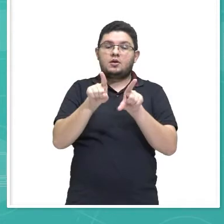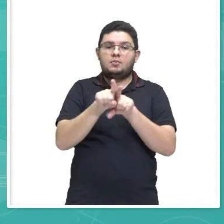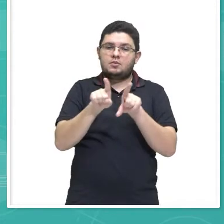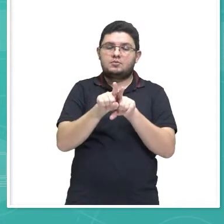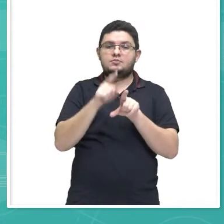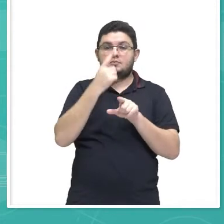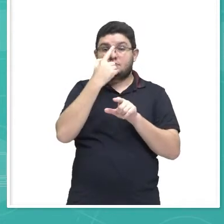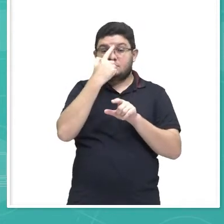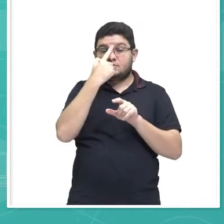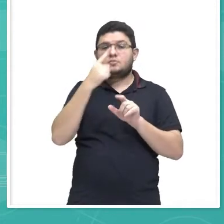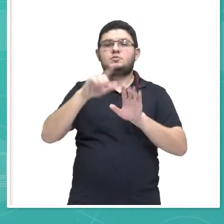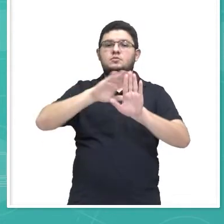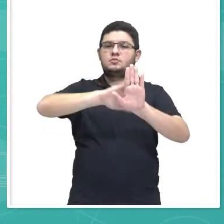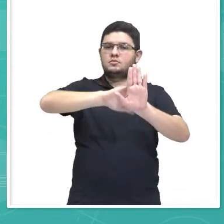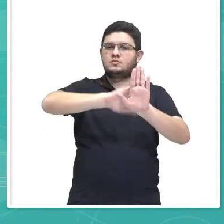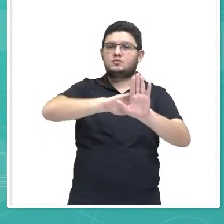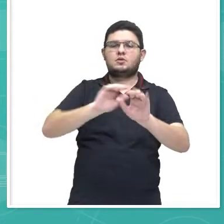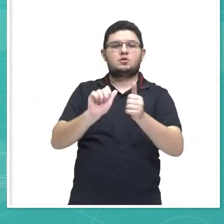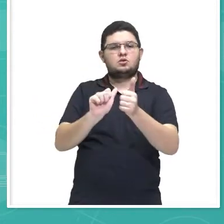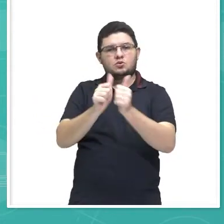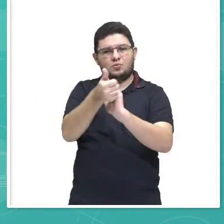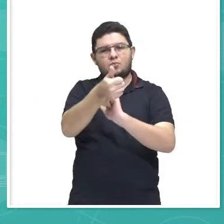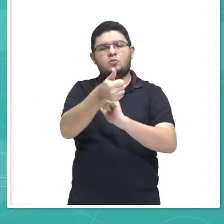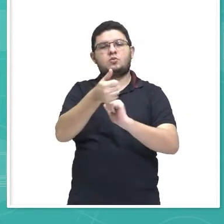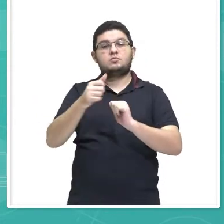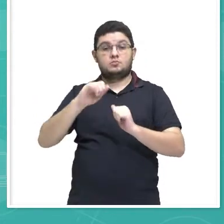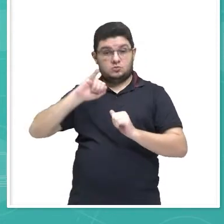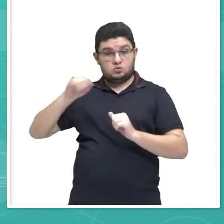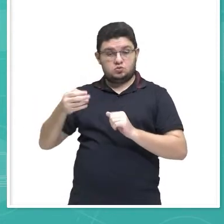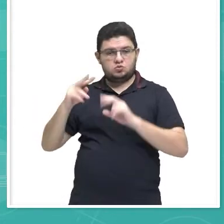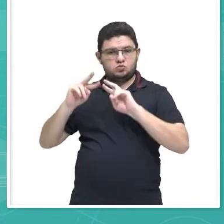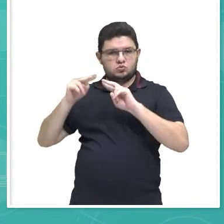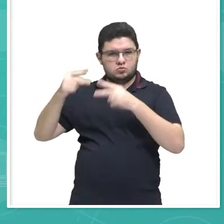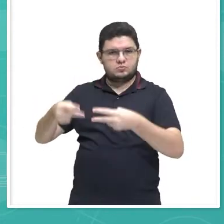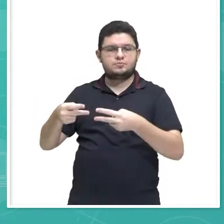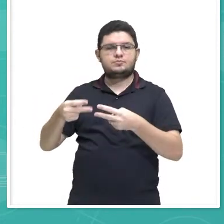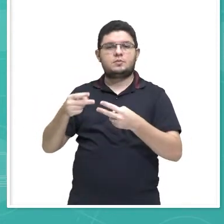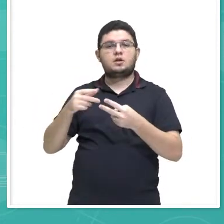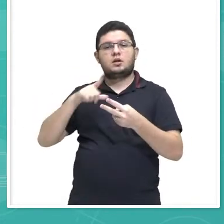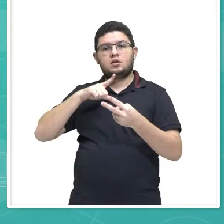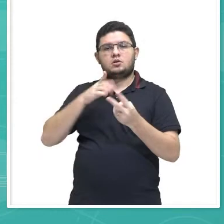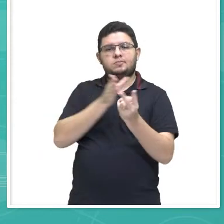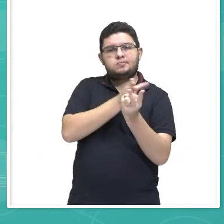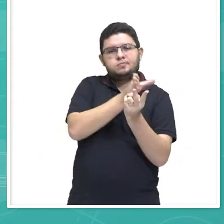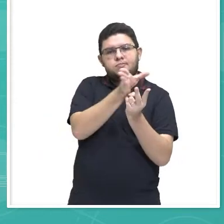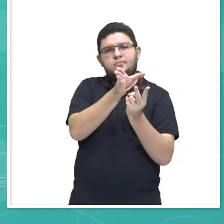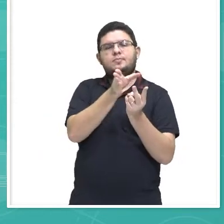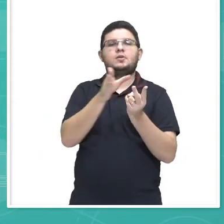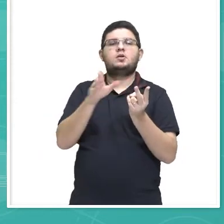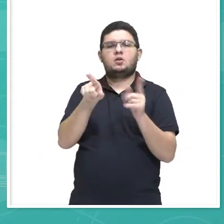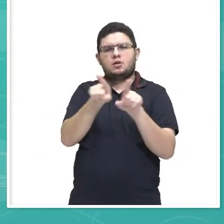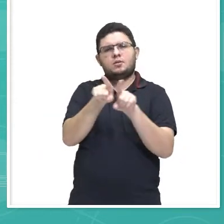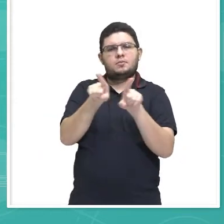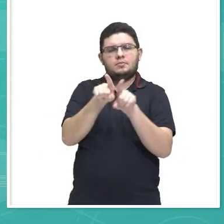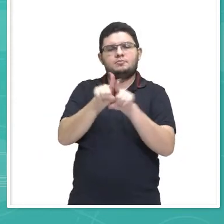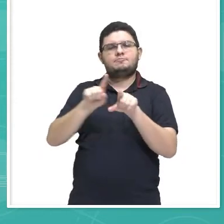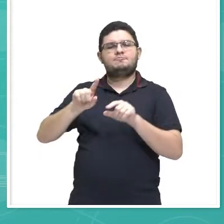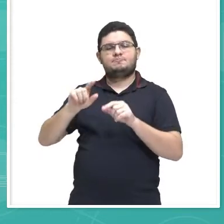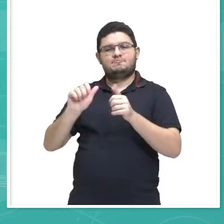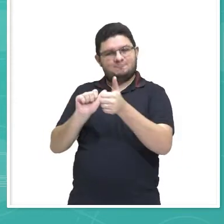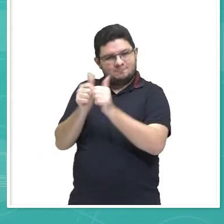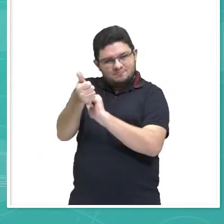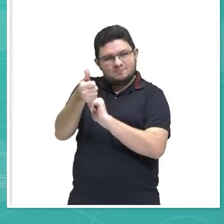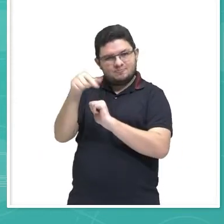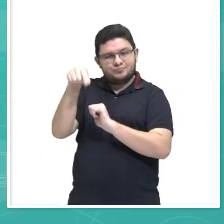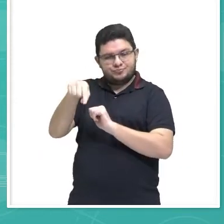lado esportivo do judô. O judô ele teve uma vertente, ele foi direcionado para o lado esportivo. E